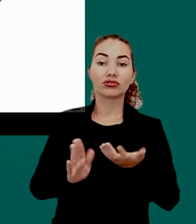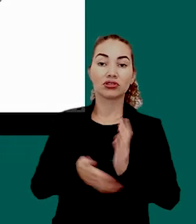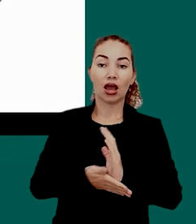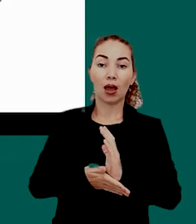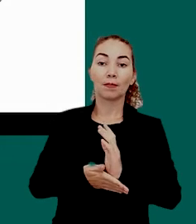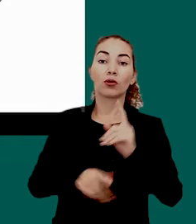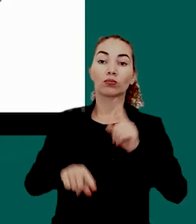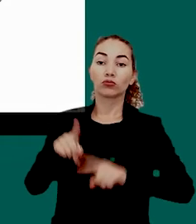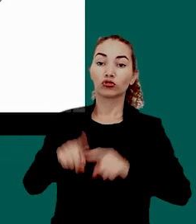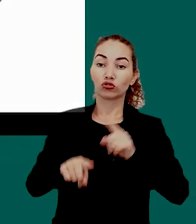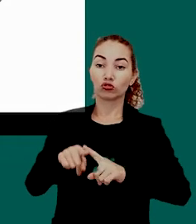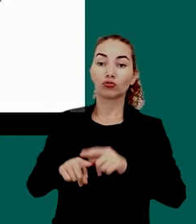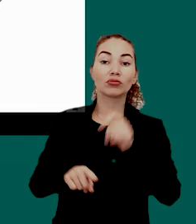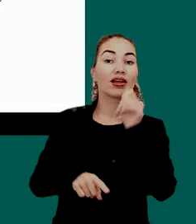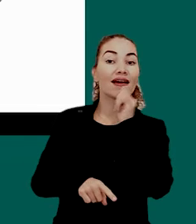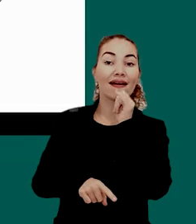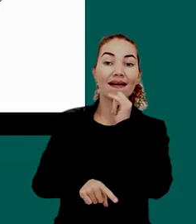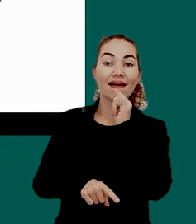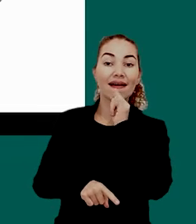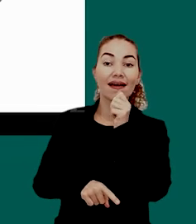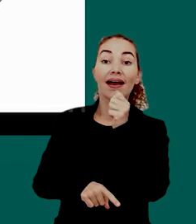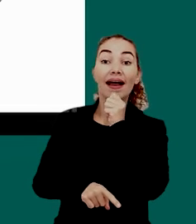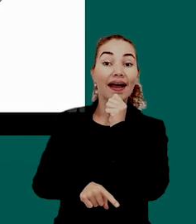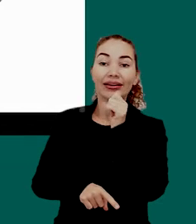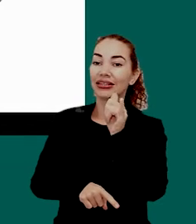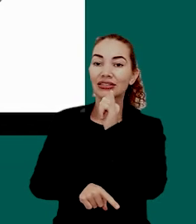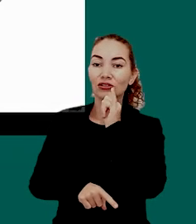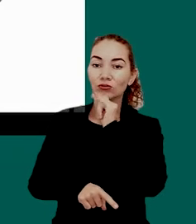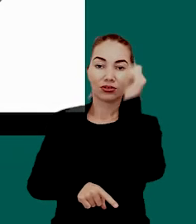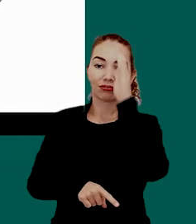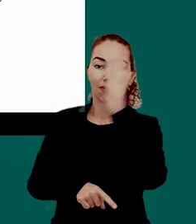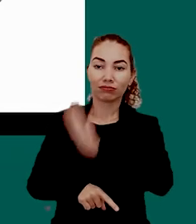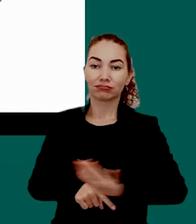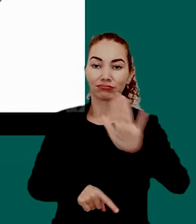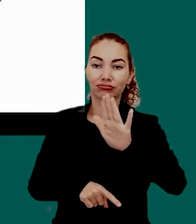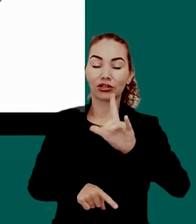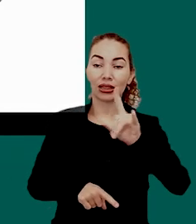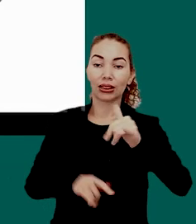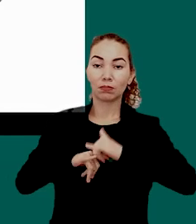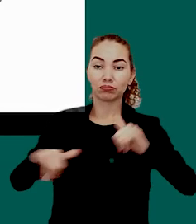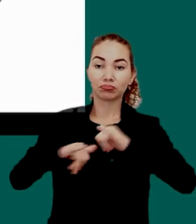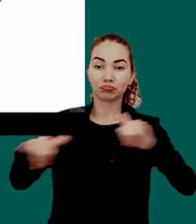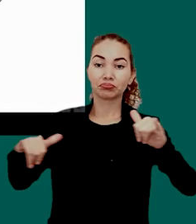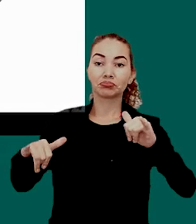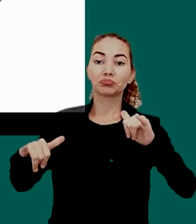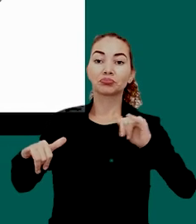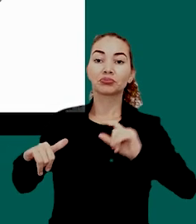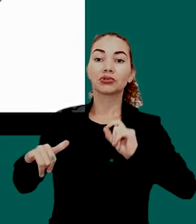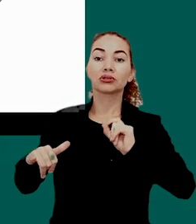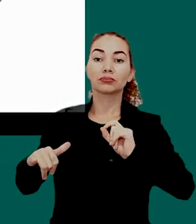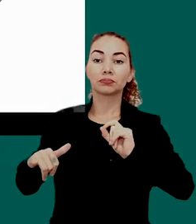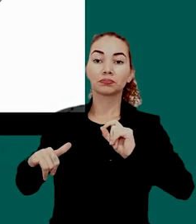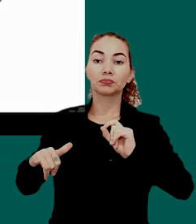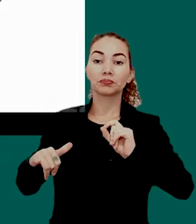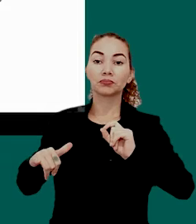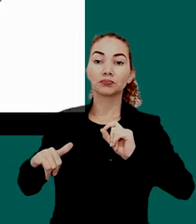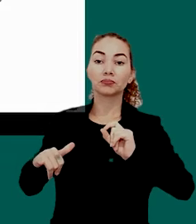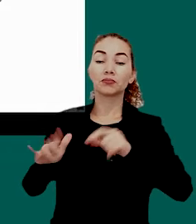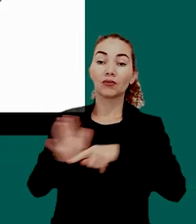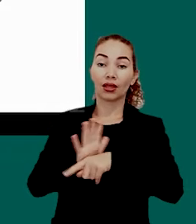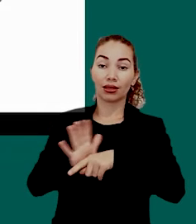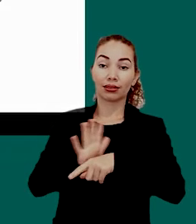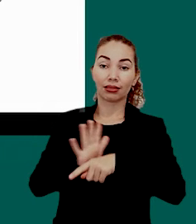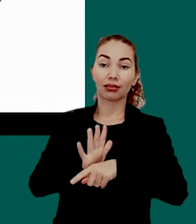produto vacinal não testado em fase 3 em território nacional, né, logo após a publicação no Lancet, né, dos estudos